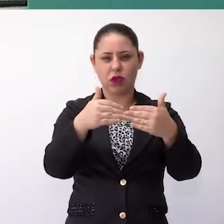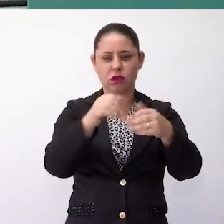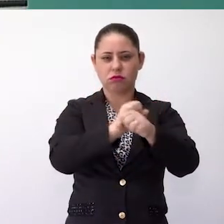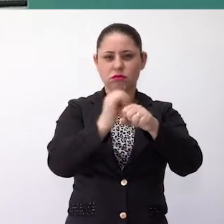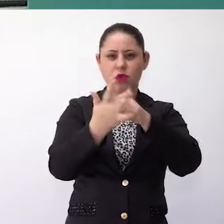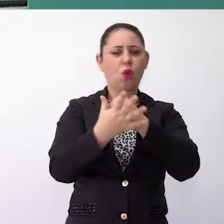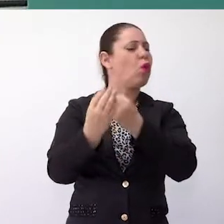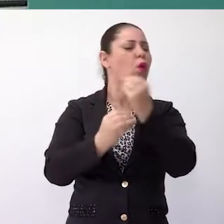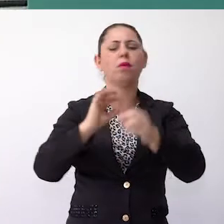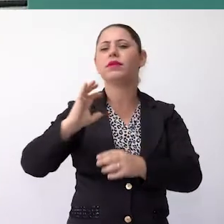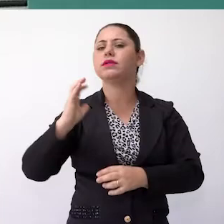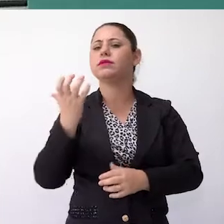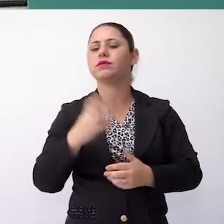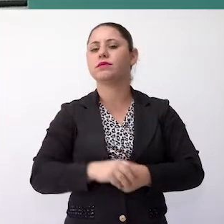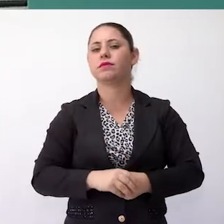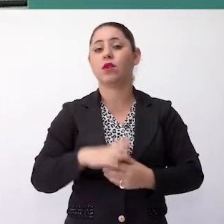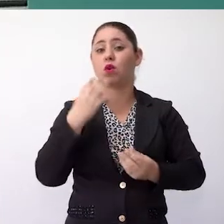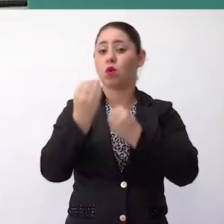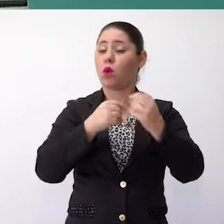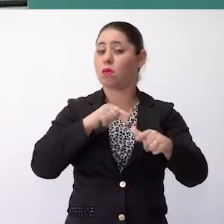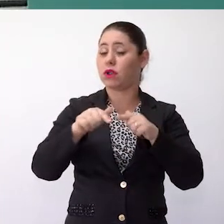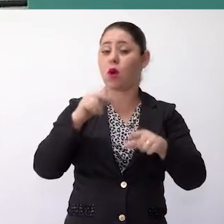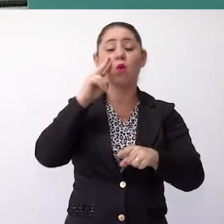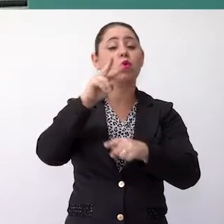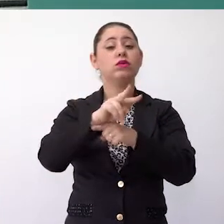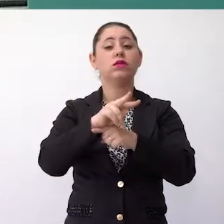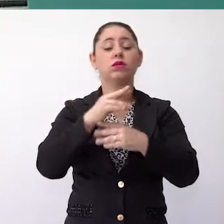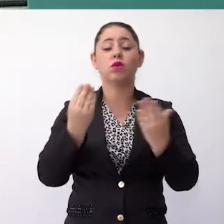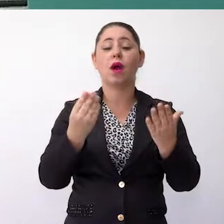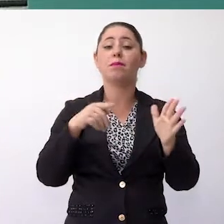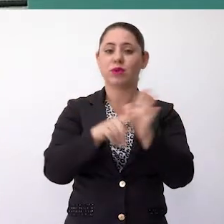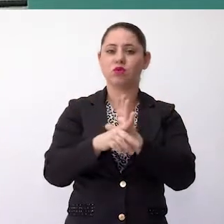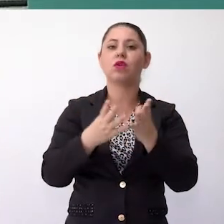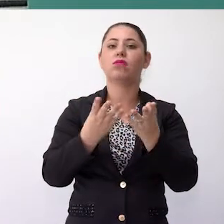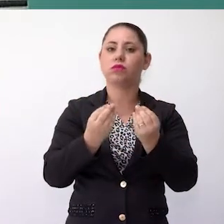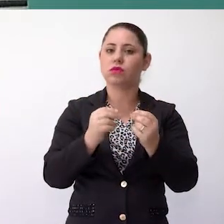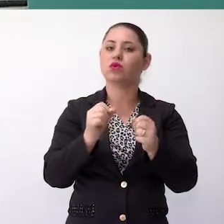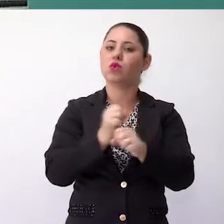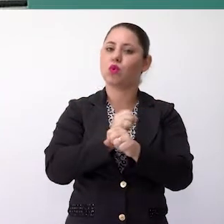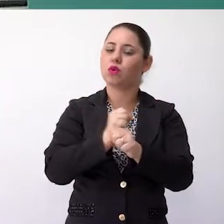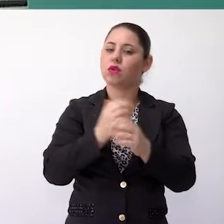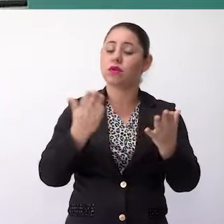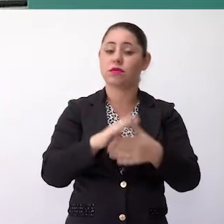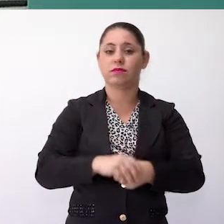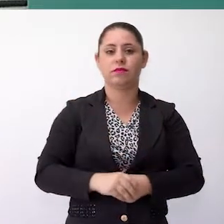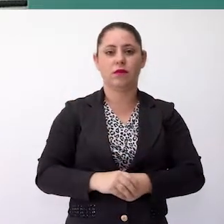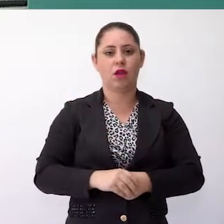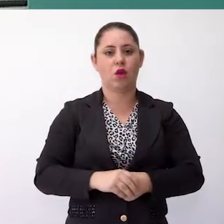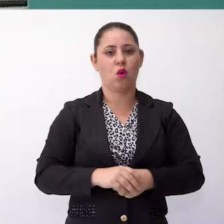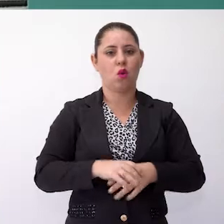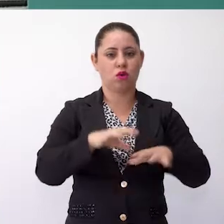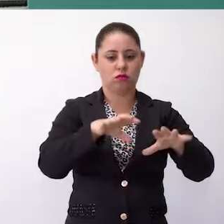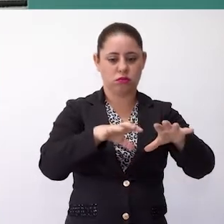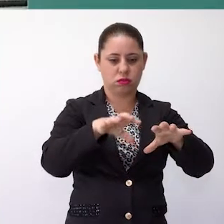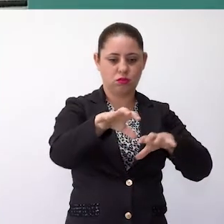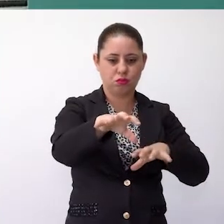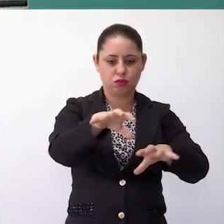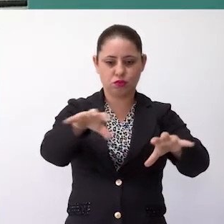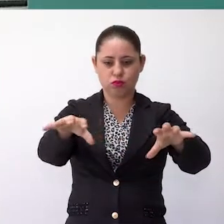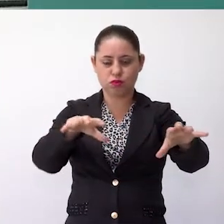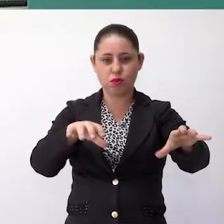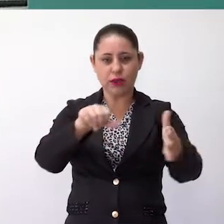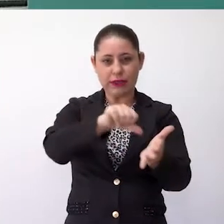como é que está acontecendo? Como é que é feito esse policiamento? Essa é uma pergunta que foi bastante feita. Nós dividimos o nosso território em alguns